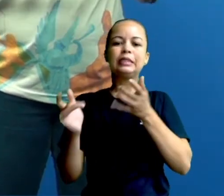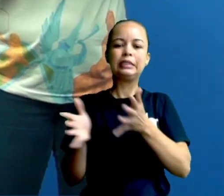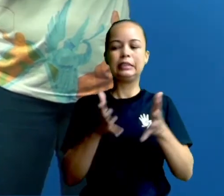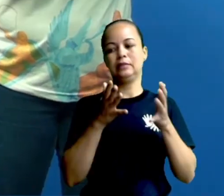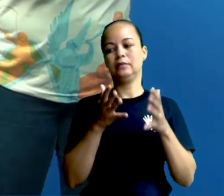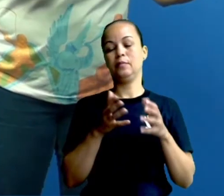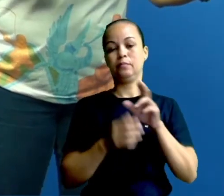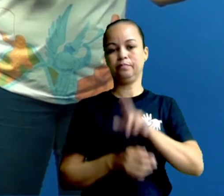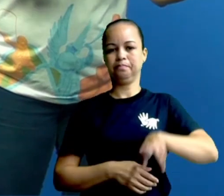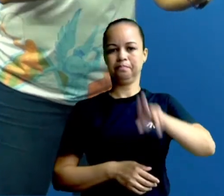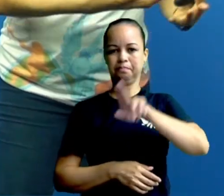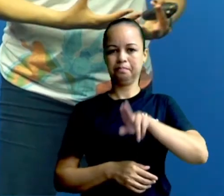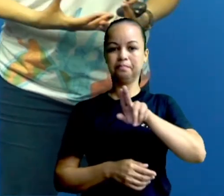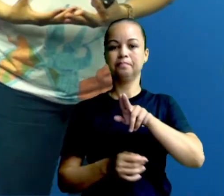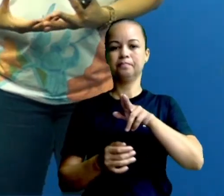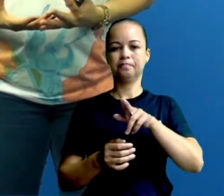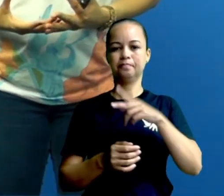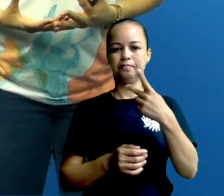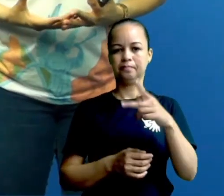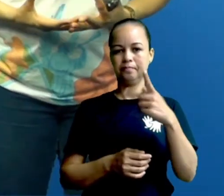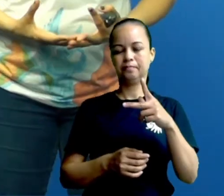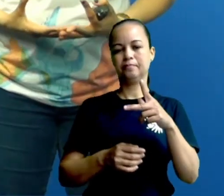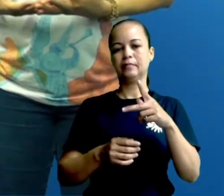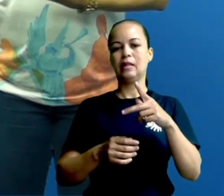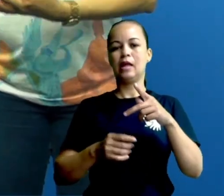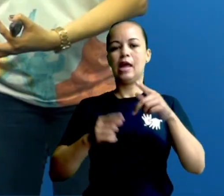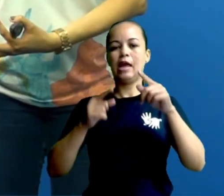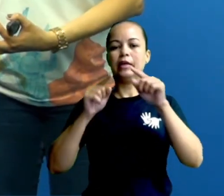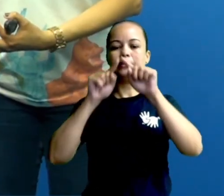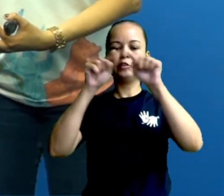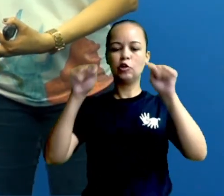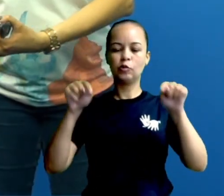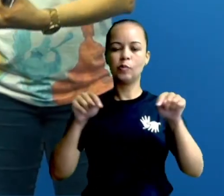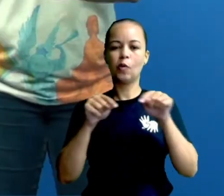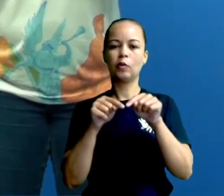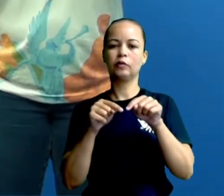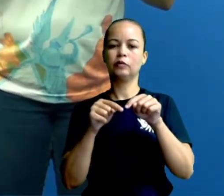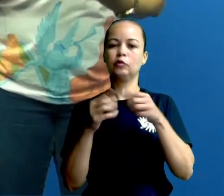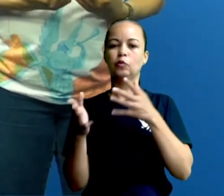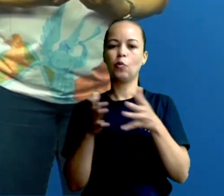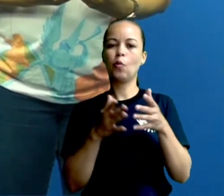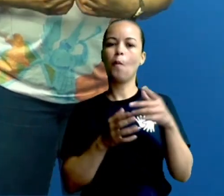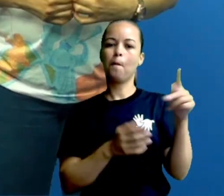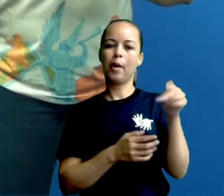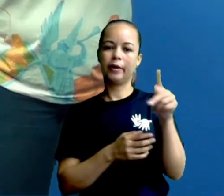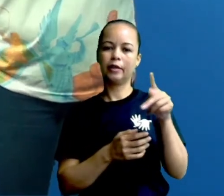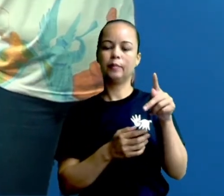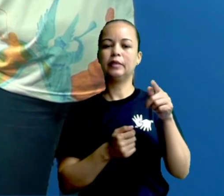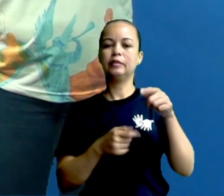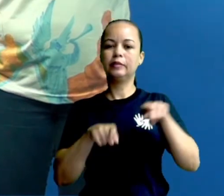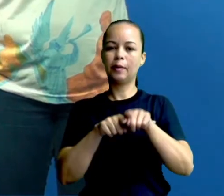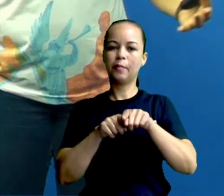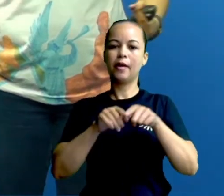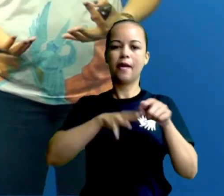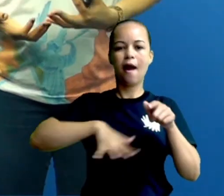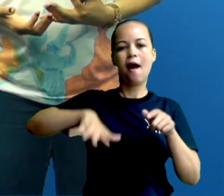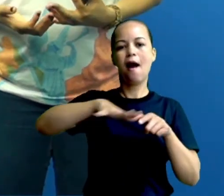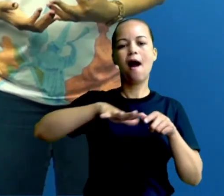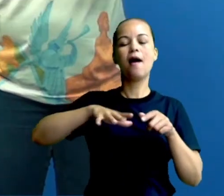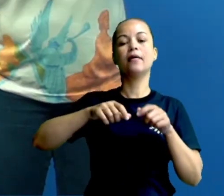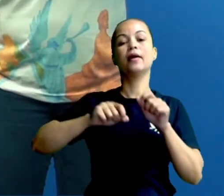pudesse, utilizando esses polígonos, trabalhar aí a questão do perímetro. Precisamos também da área. Veja quanto